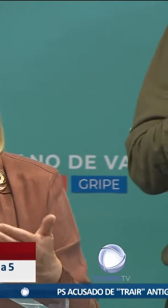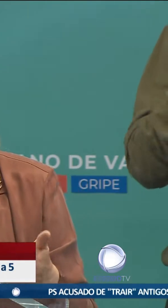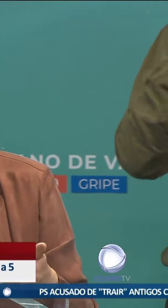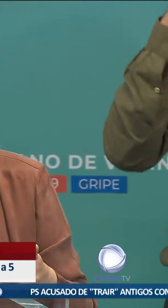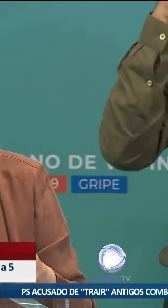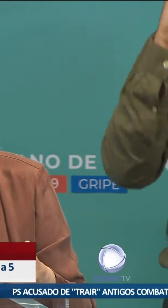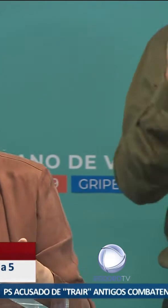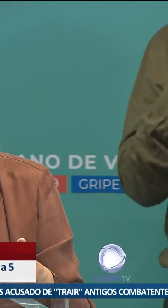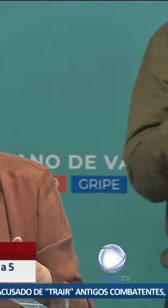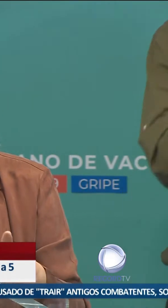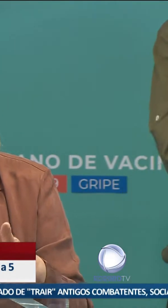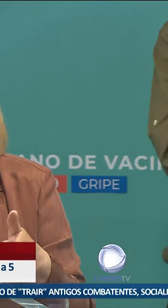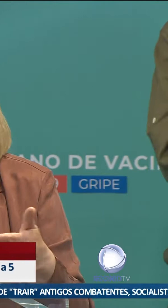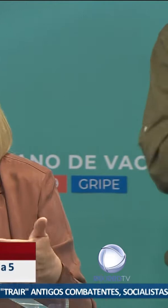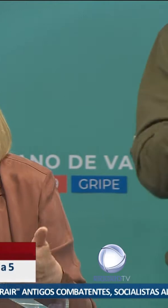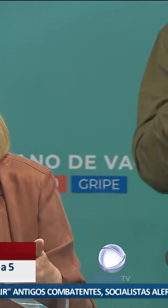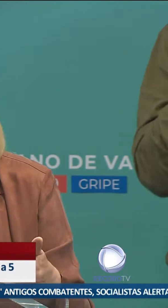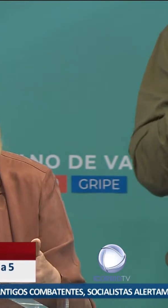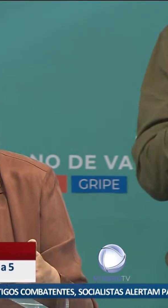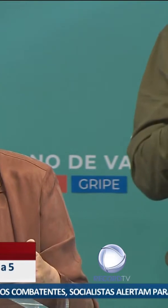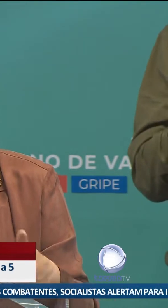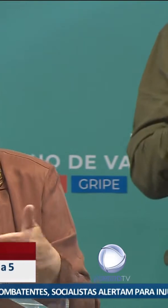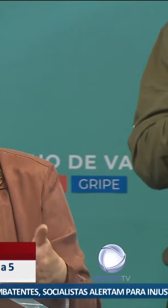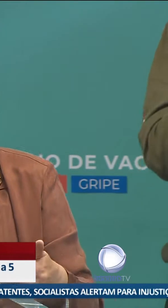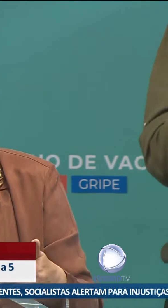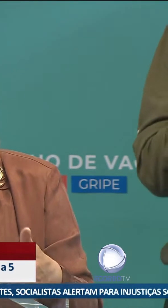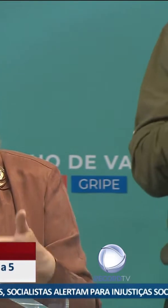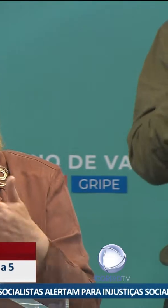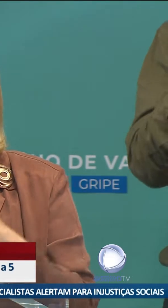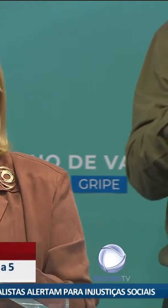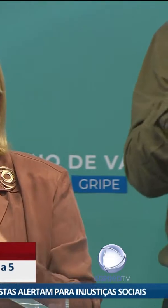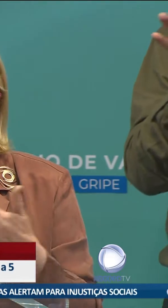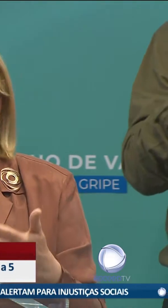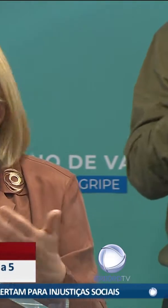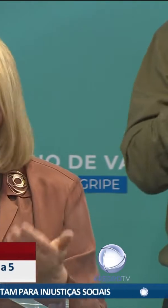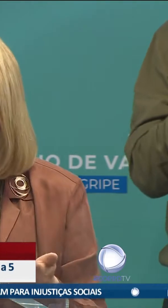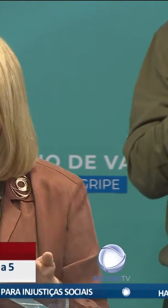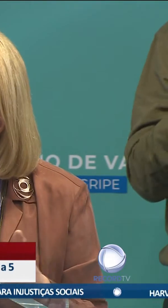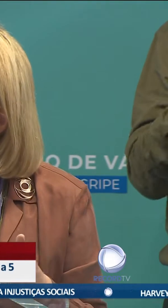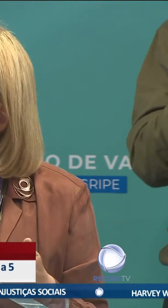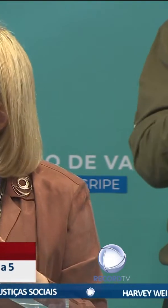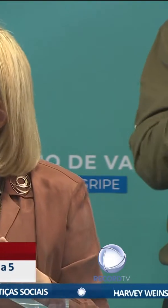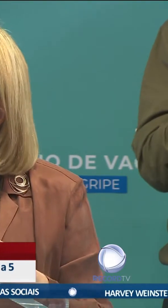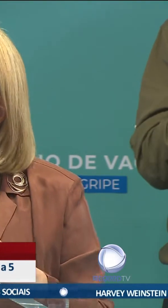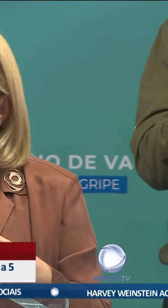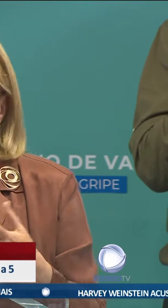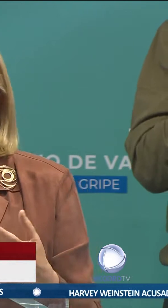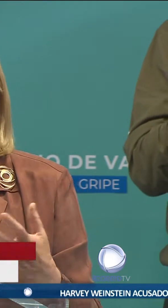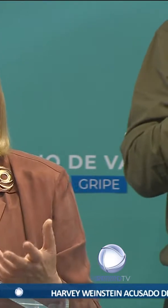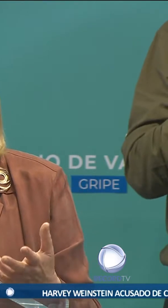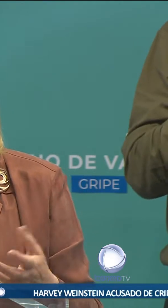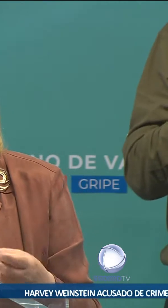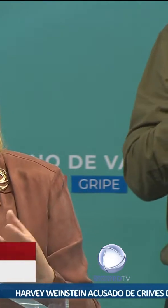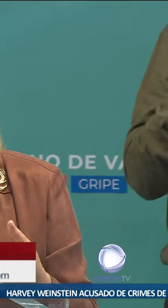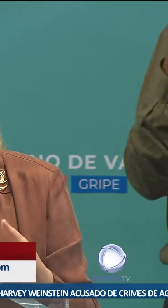sempre que possível utilizar os mesmos grupos elegíveis têm sobrepor os mesmos grupos o